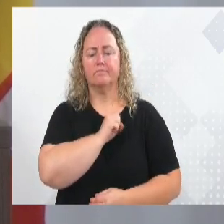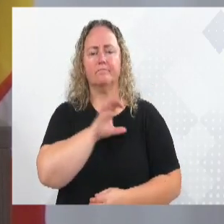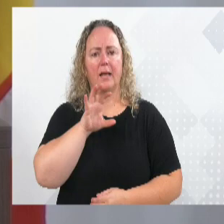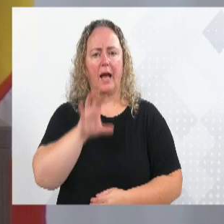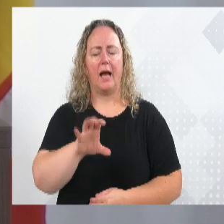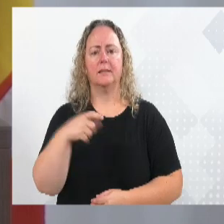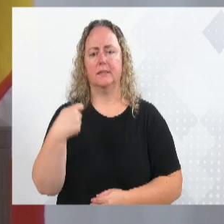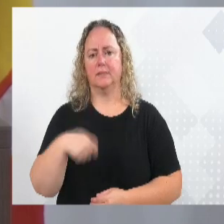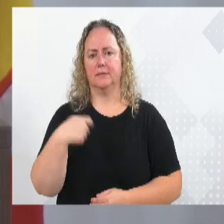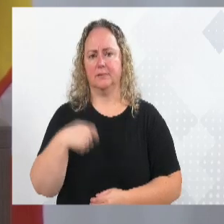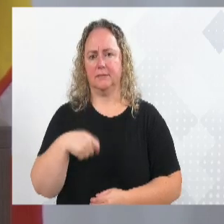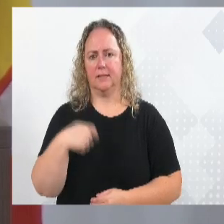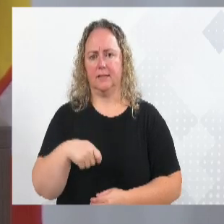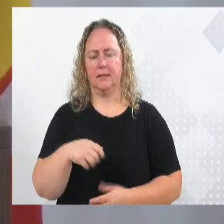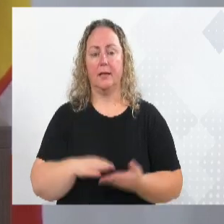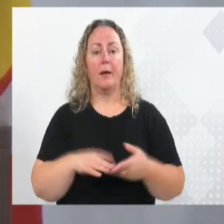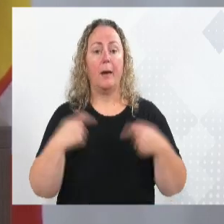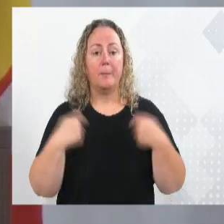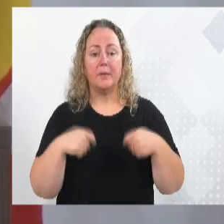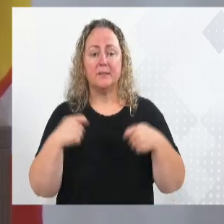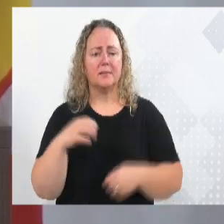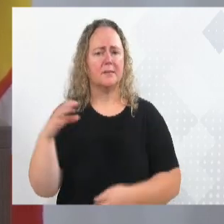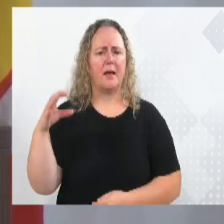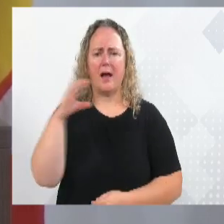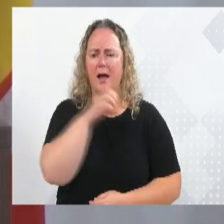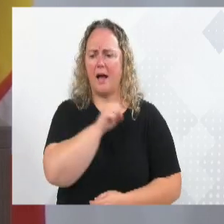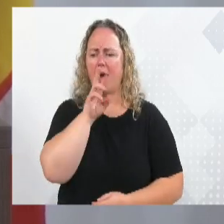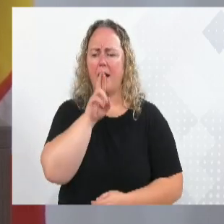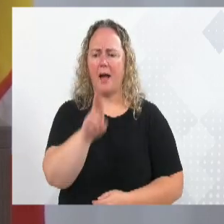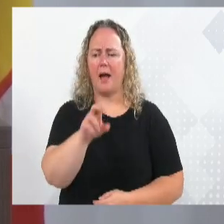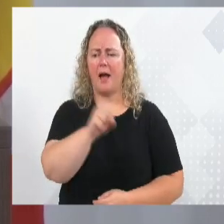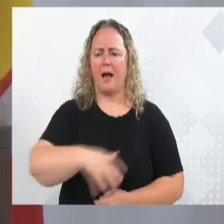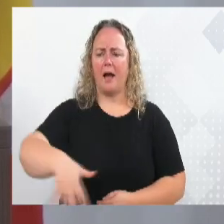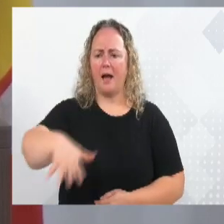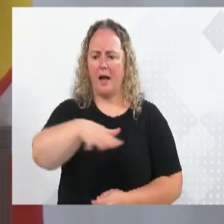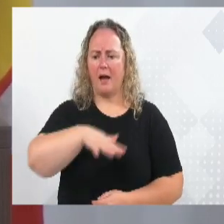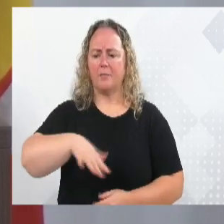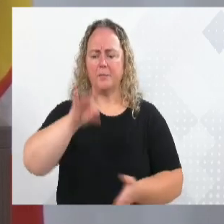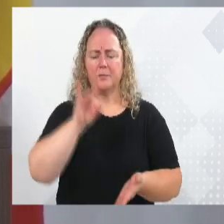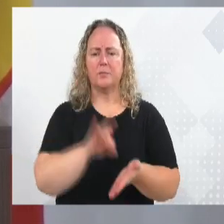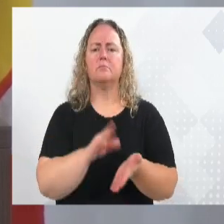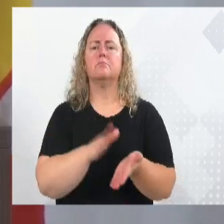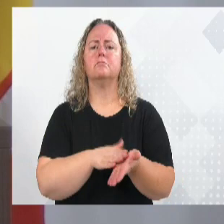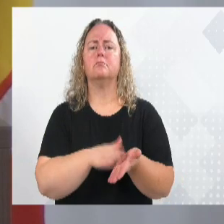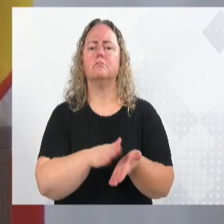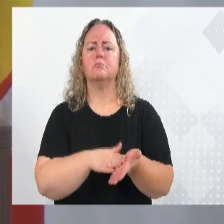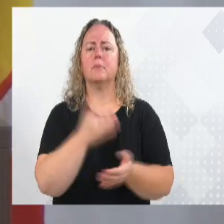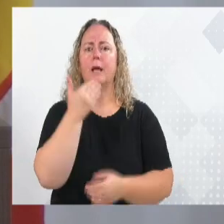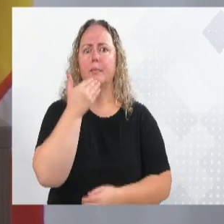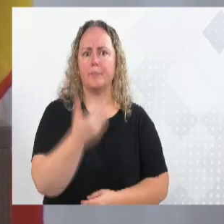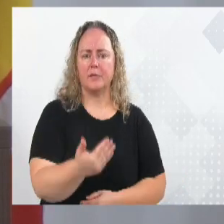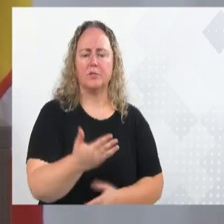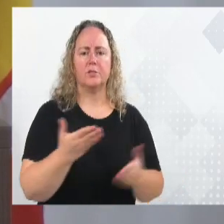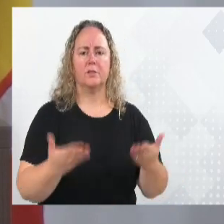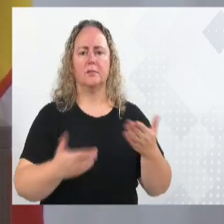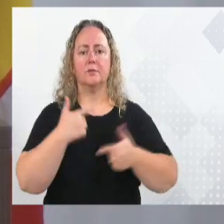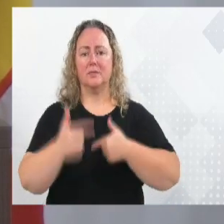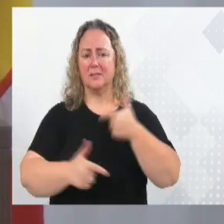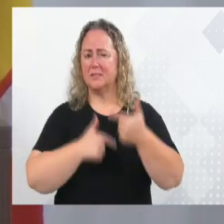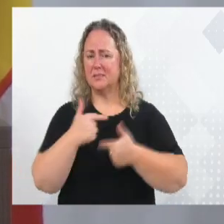isso que nós precisamos é dar o retorno com agilidade com rapidez para nossa sociedade que está lá fora cobrando e quer que é o trabalho